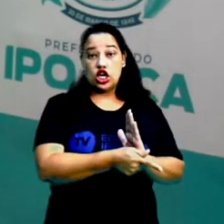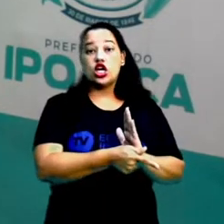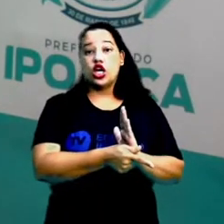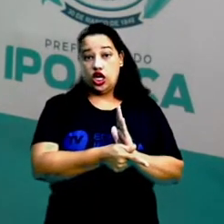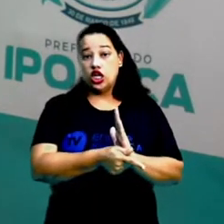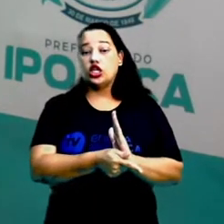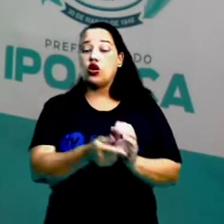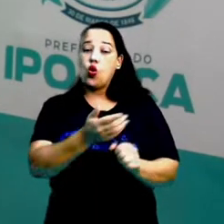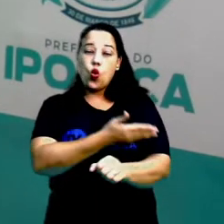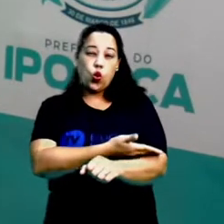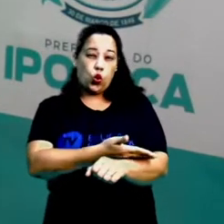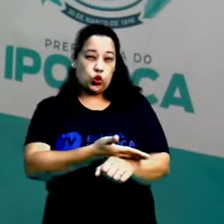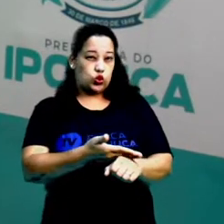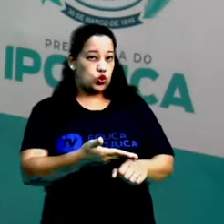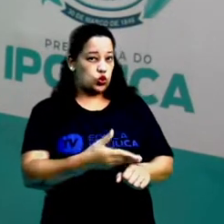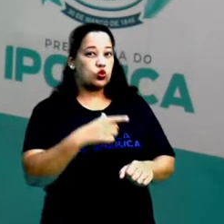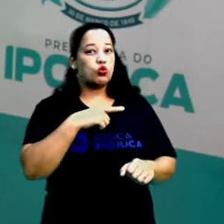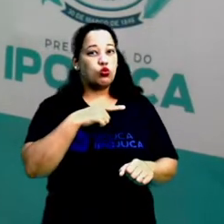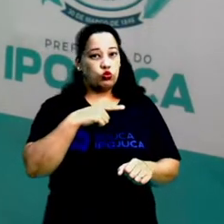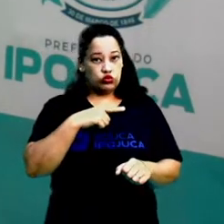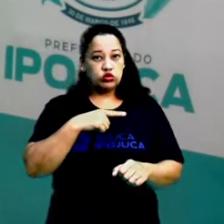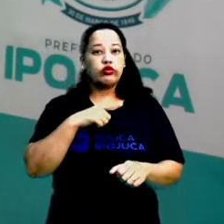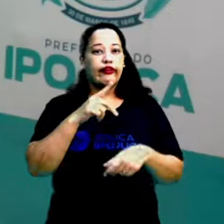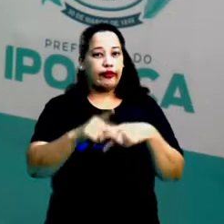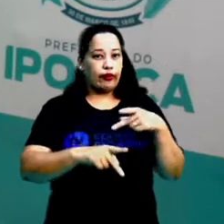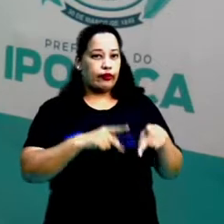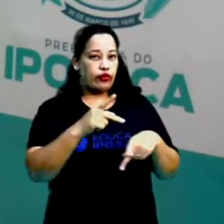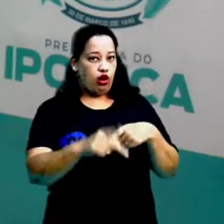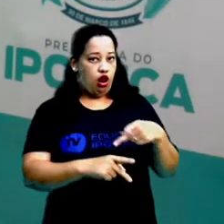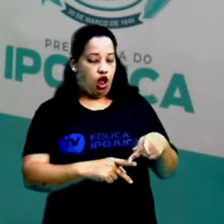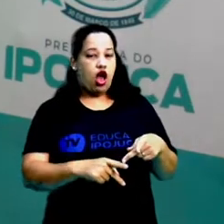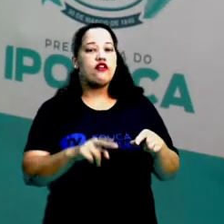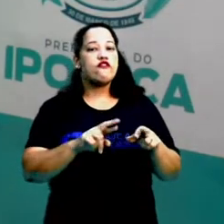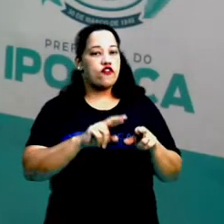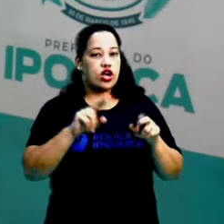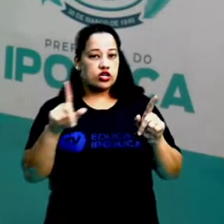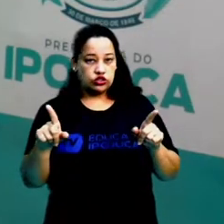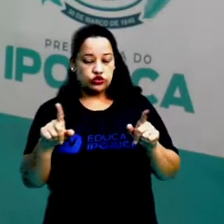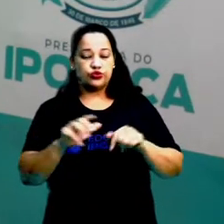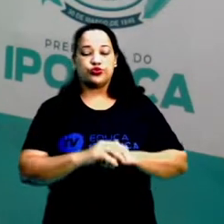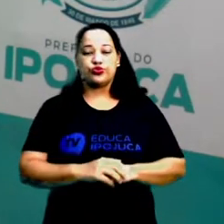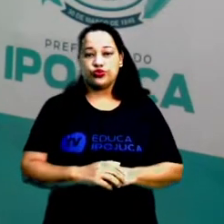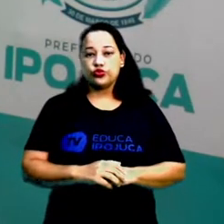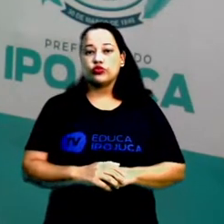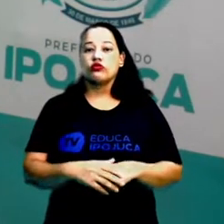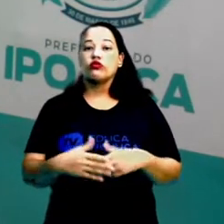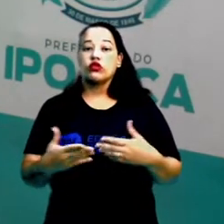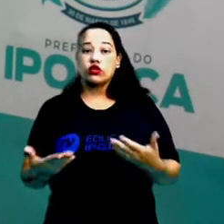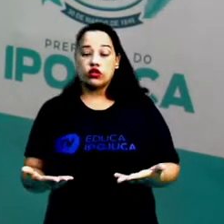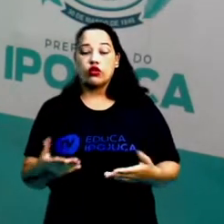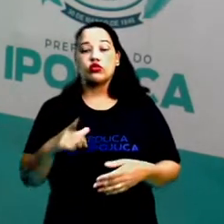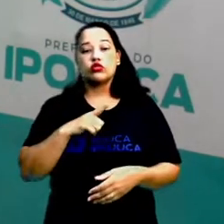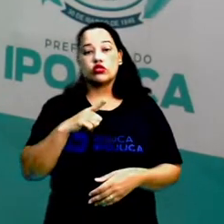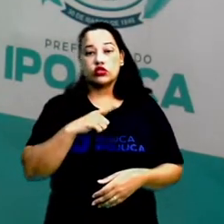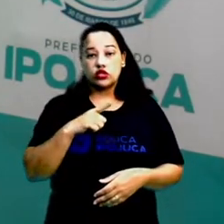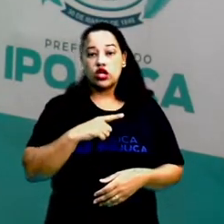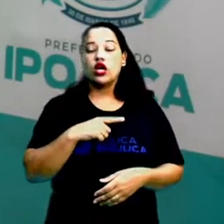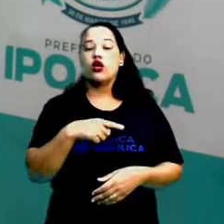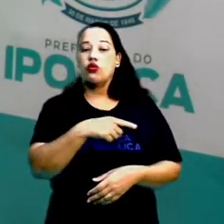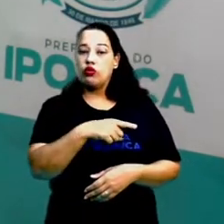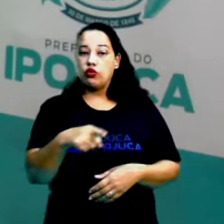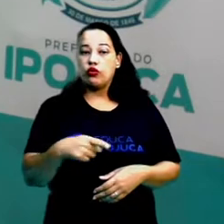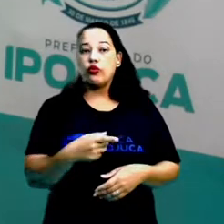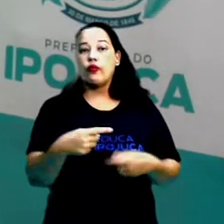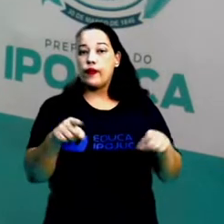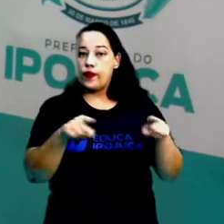estamos acostumados a ouvir no nosso dia a dia. Por isso que ele é alternativo, ele é diferente, ok? Tem uma banda de música